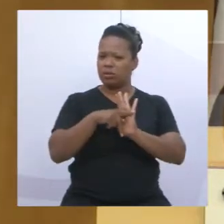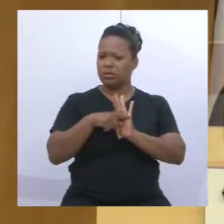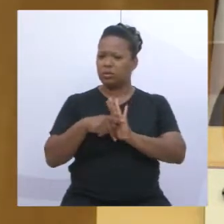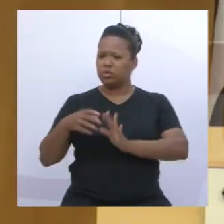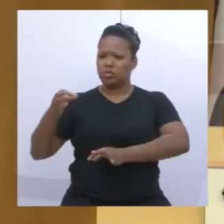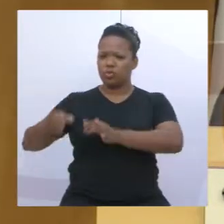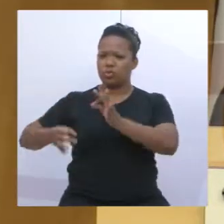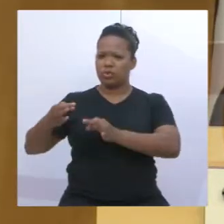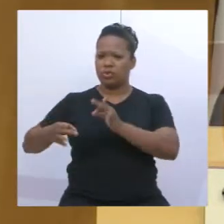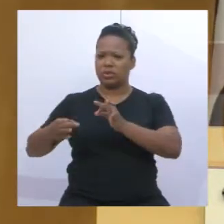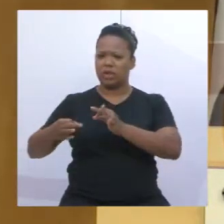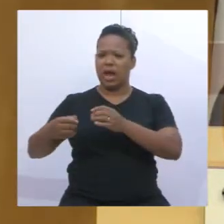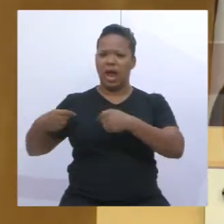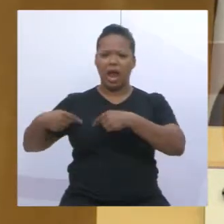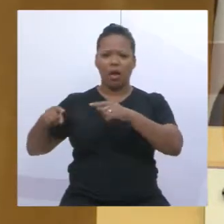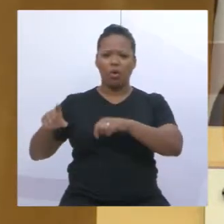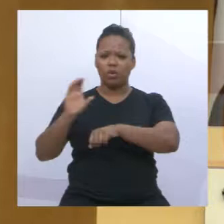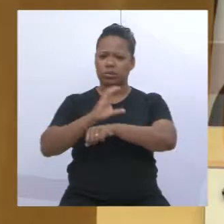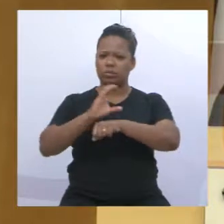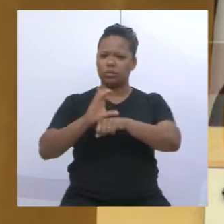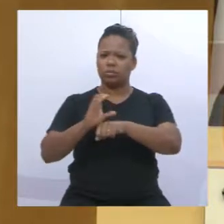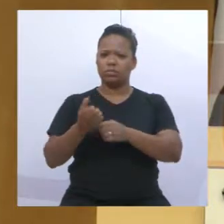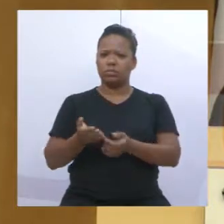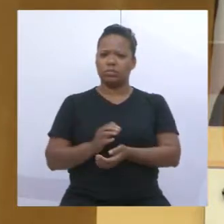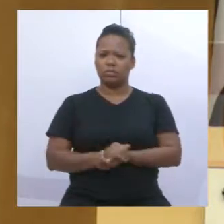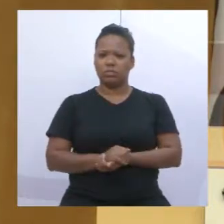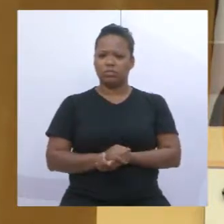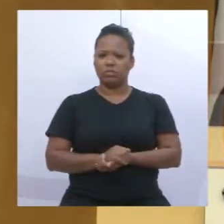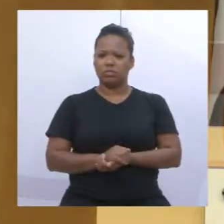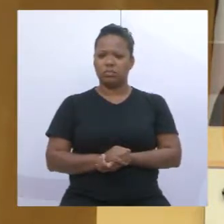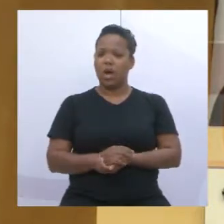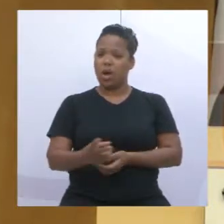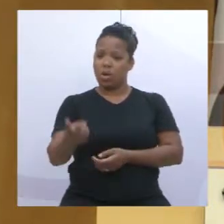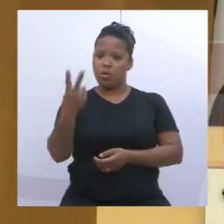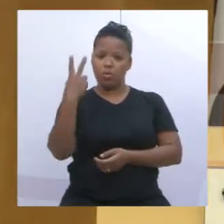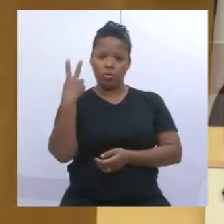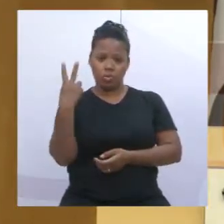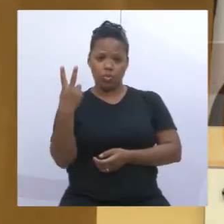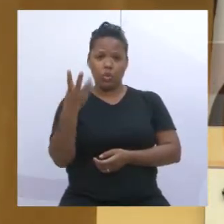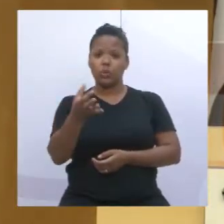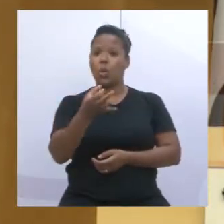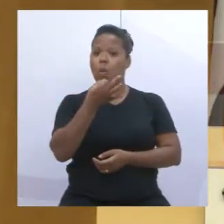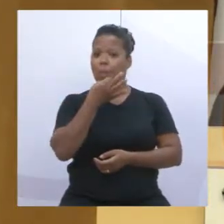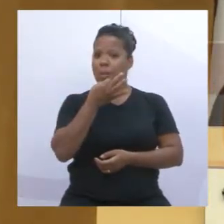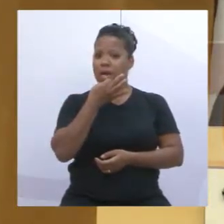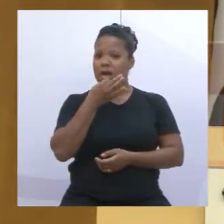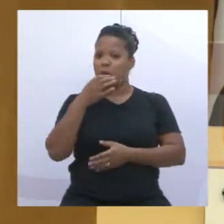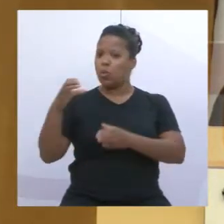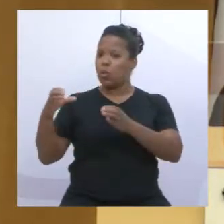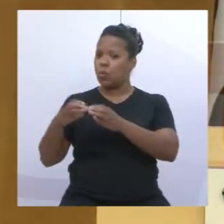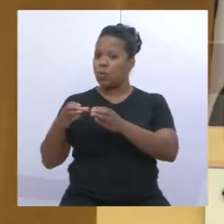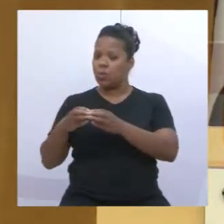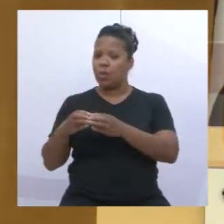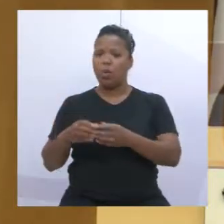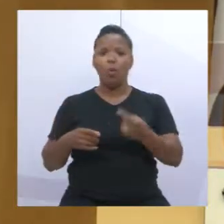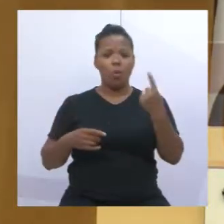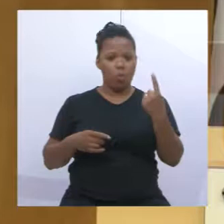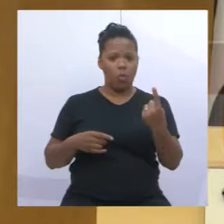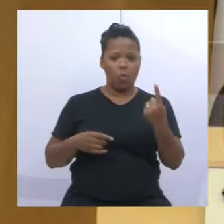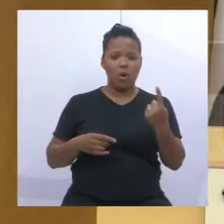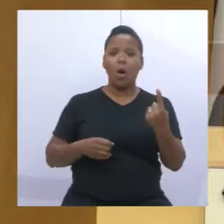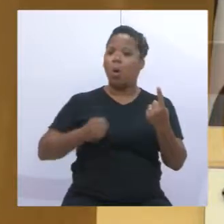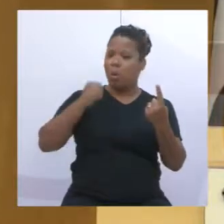do jurídico aqui dizendo que é inconstitucionalidade. Então aqui eu tenho 2 pareceres do jurídico dessa casa, um deu que